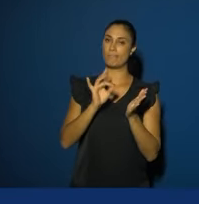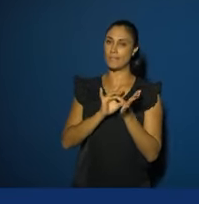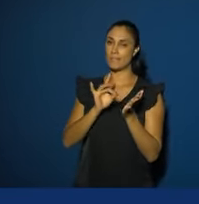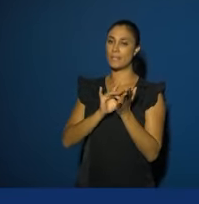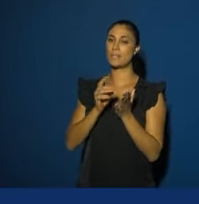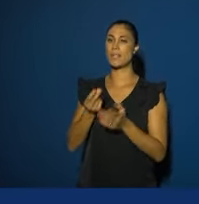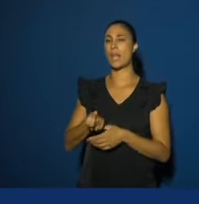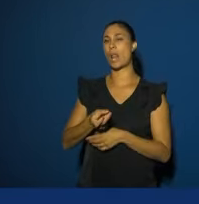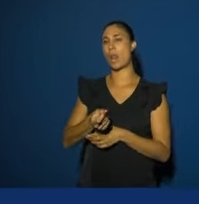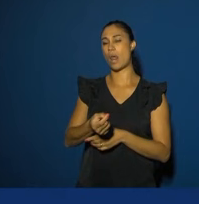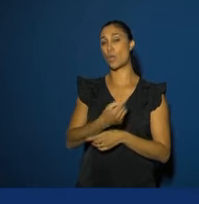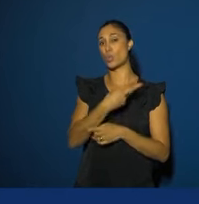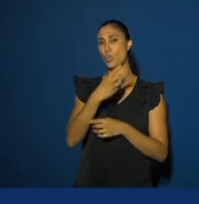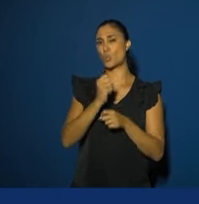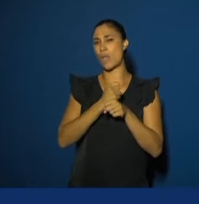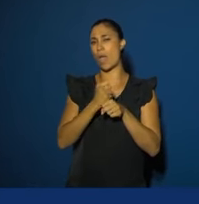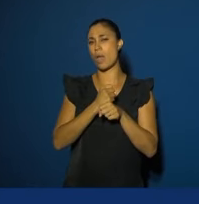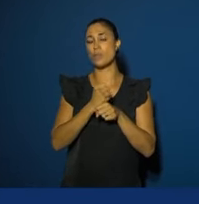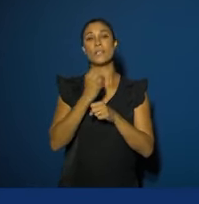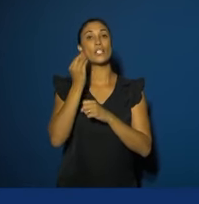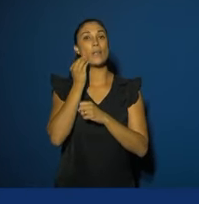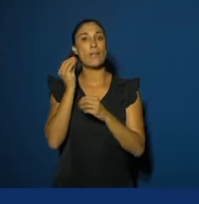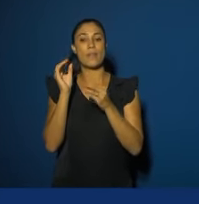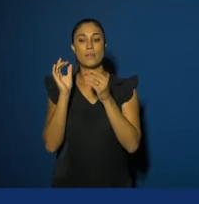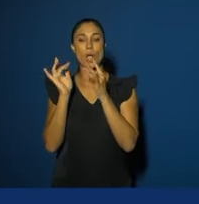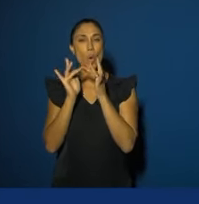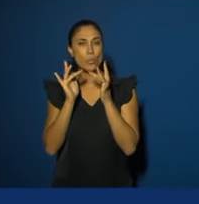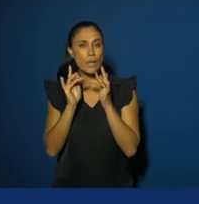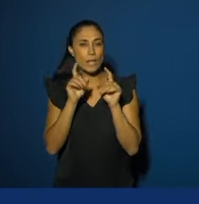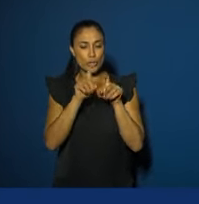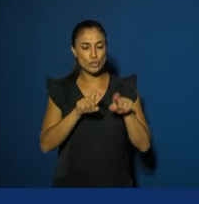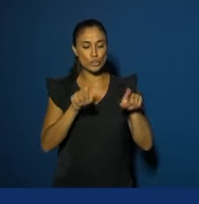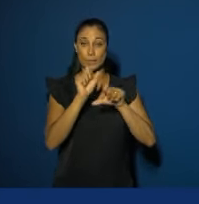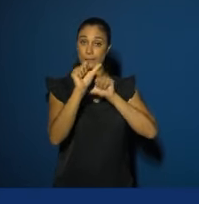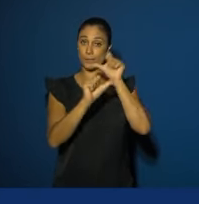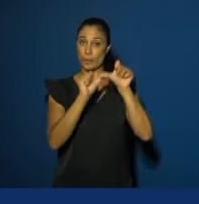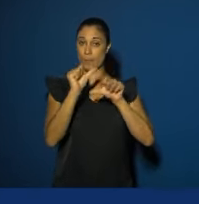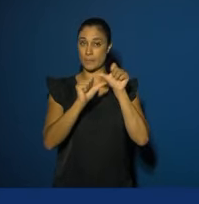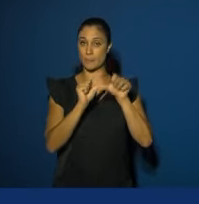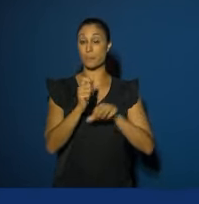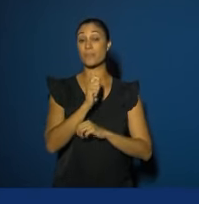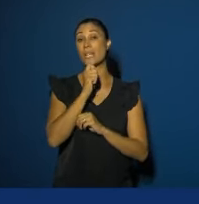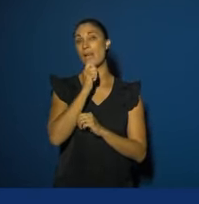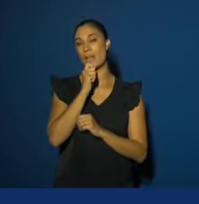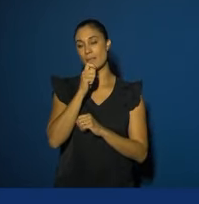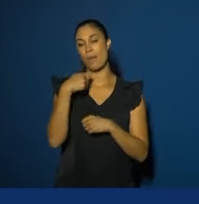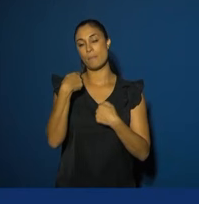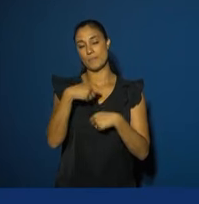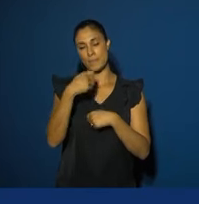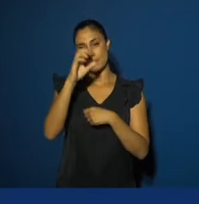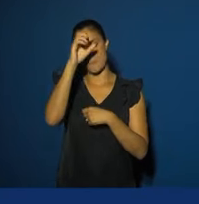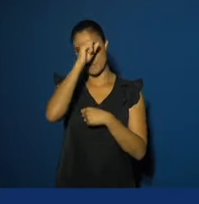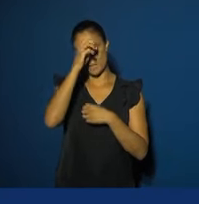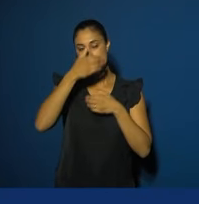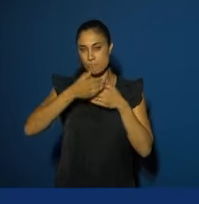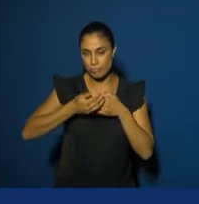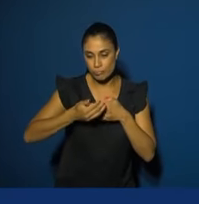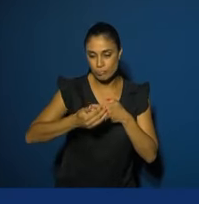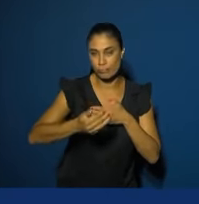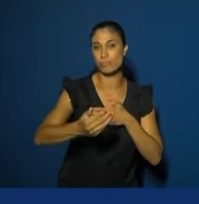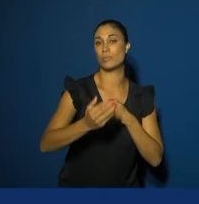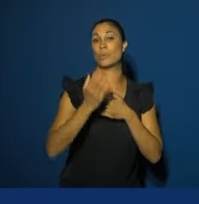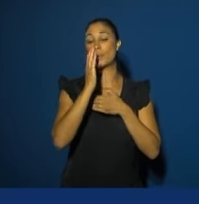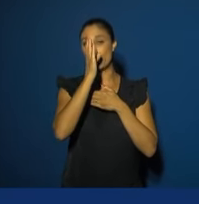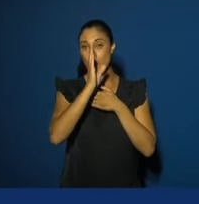certeza ia durar uns 10 12 anos pra gente ter essa transformação digital que teve Ainda temos muito para caminhar o Brasil